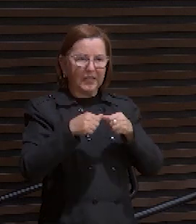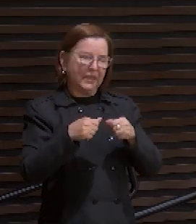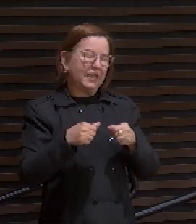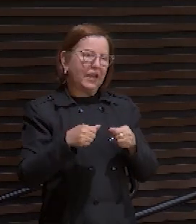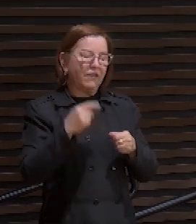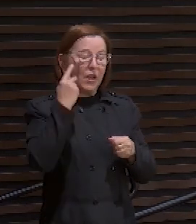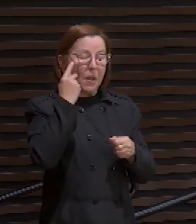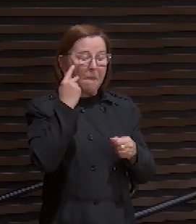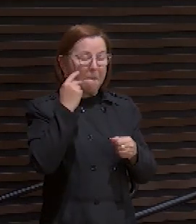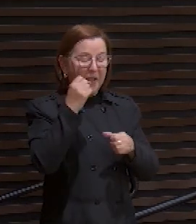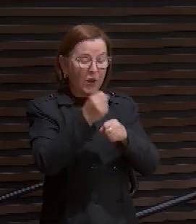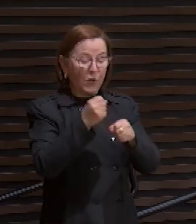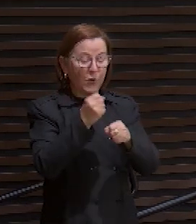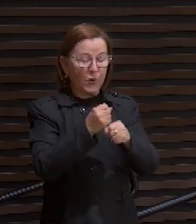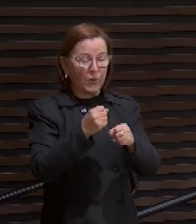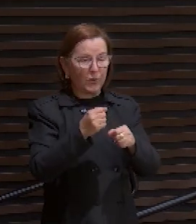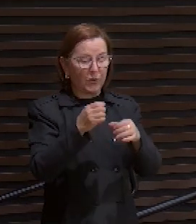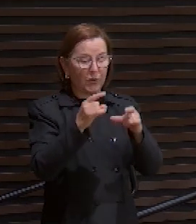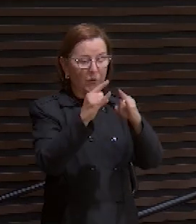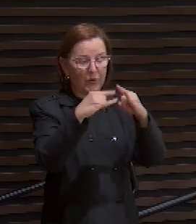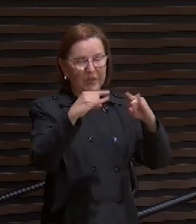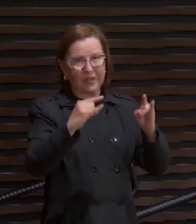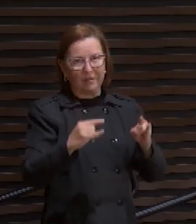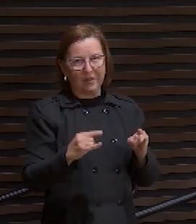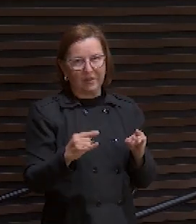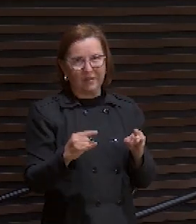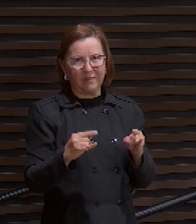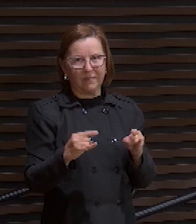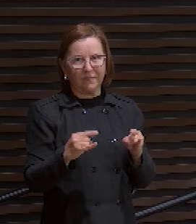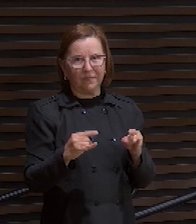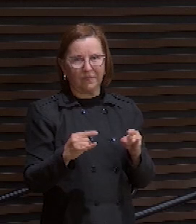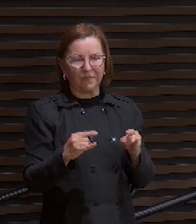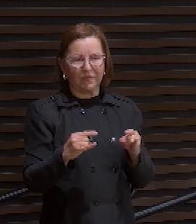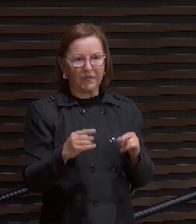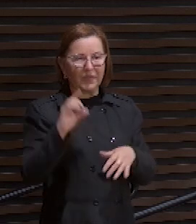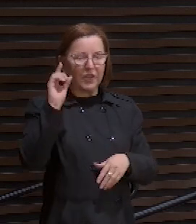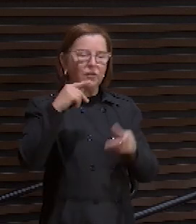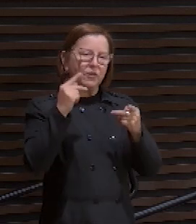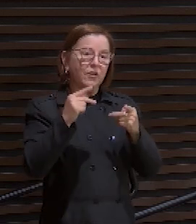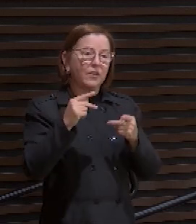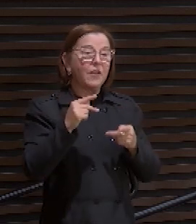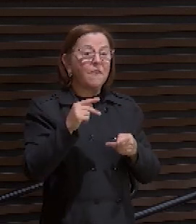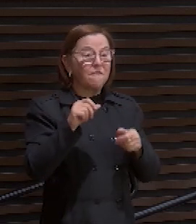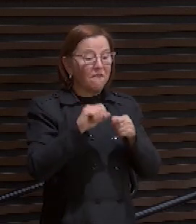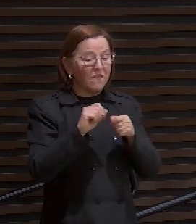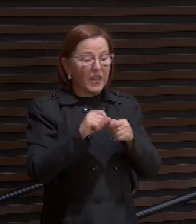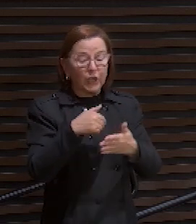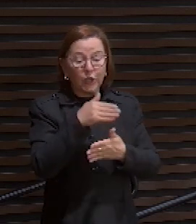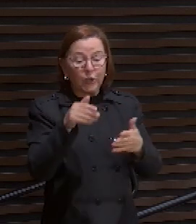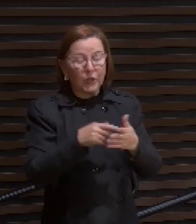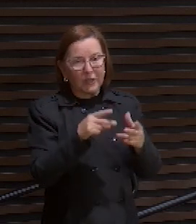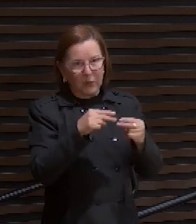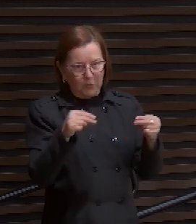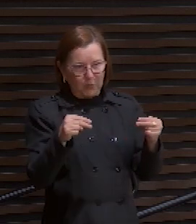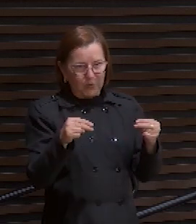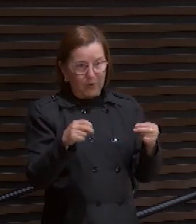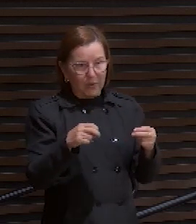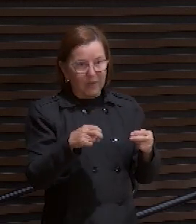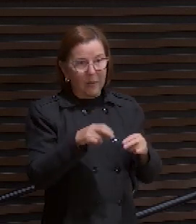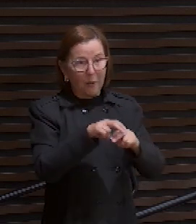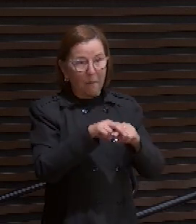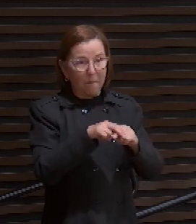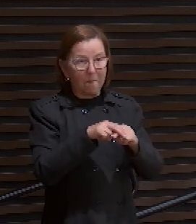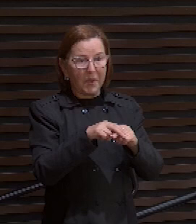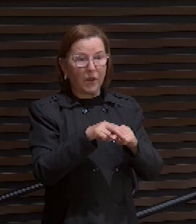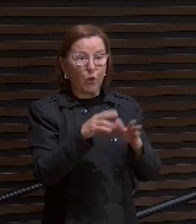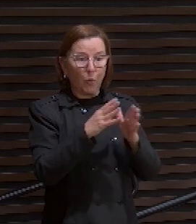pois ele diz: vê que faças todas as coisas de acordo com o modelo que te foi mostrado